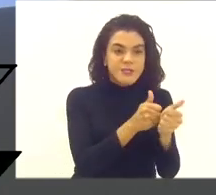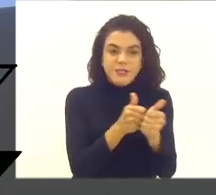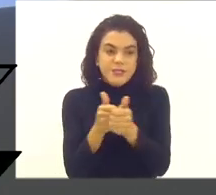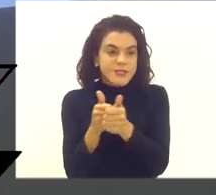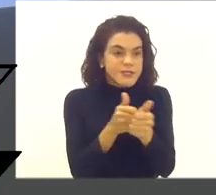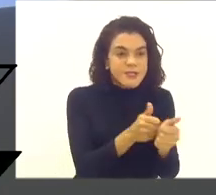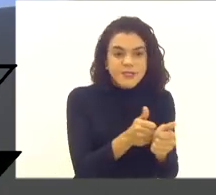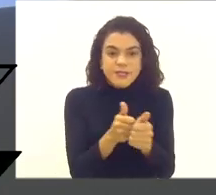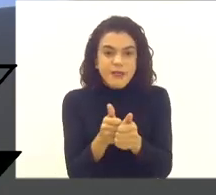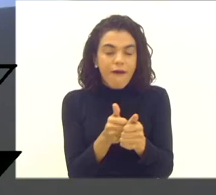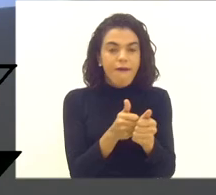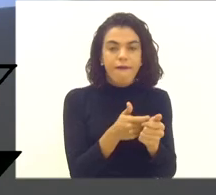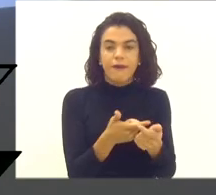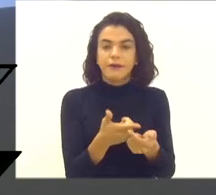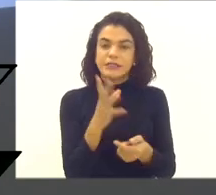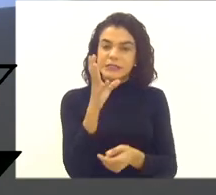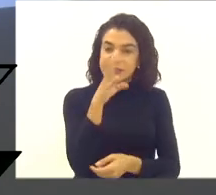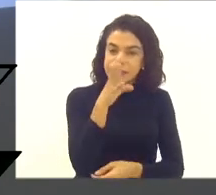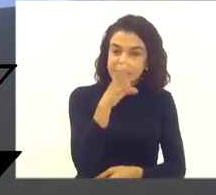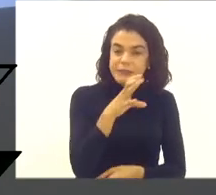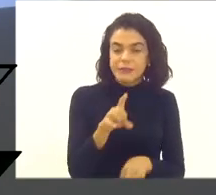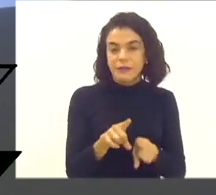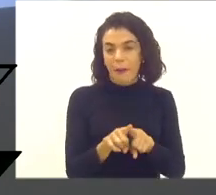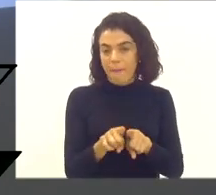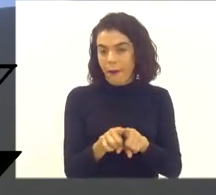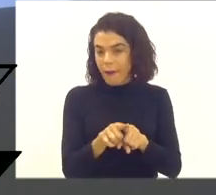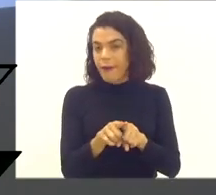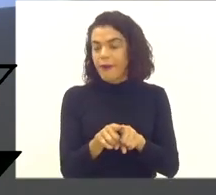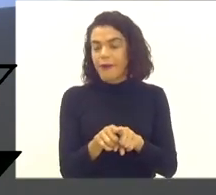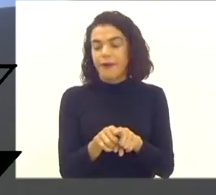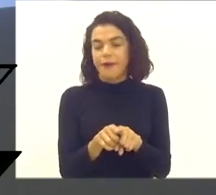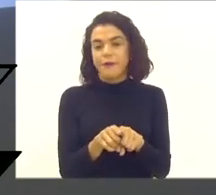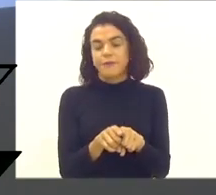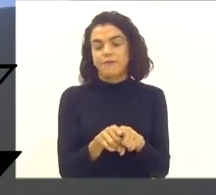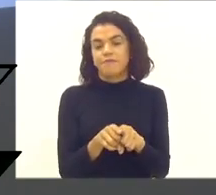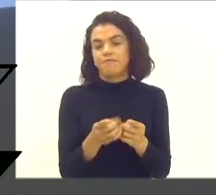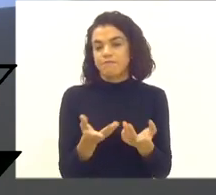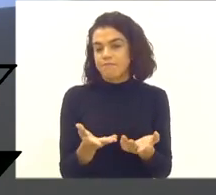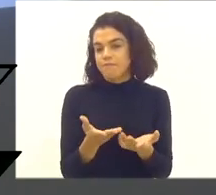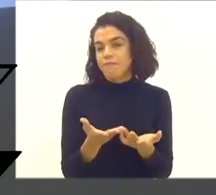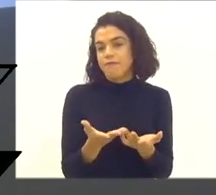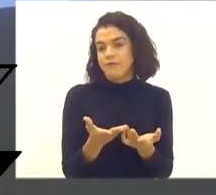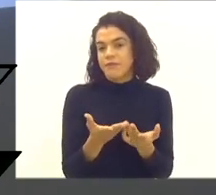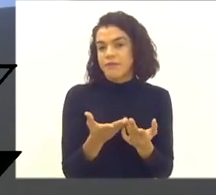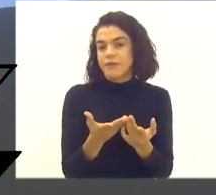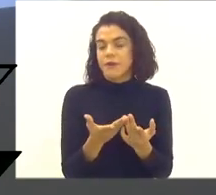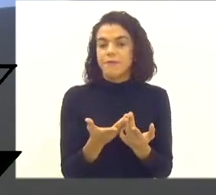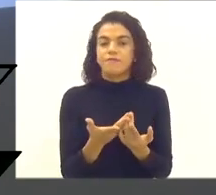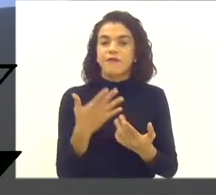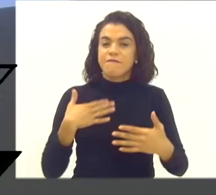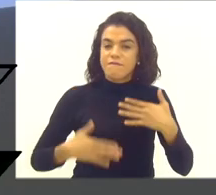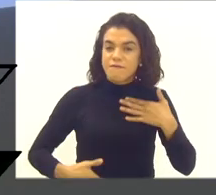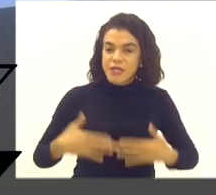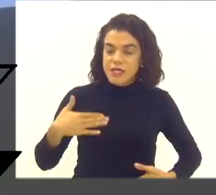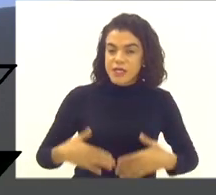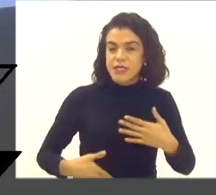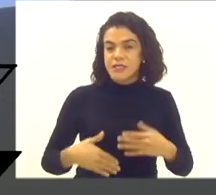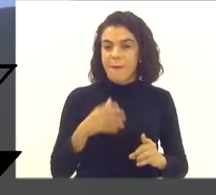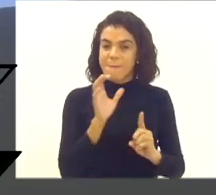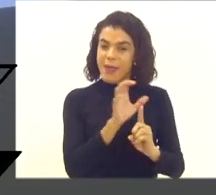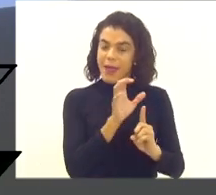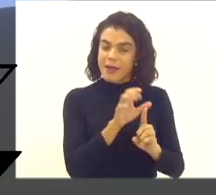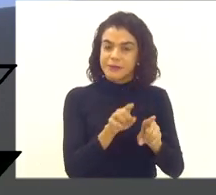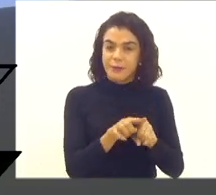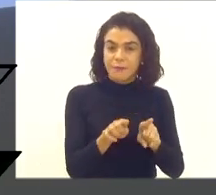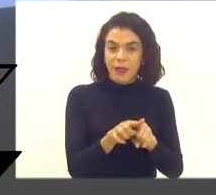ficam insistindo também nesse processo ameaça de física a gente tem